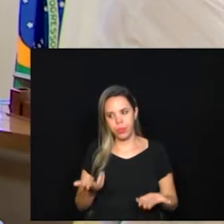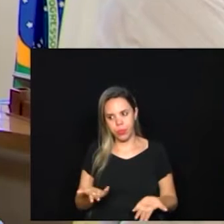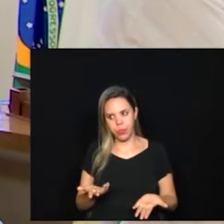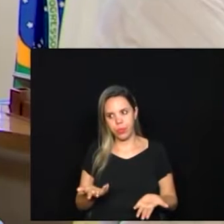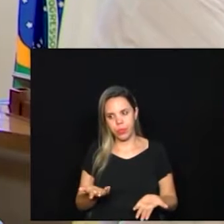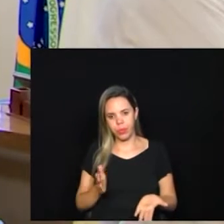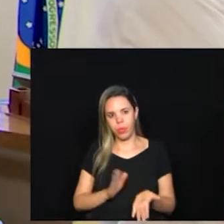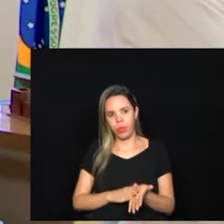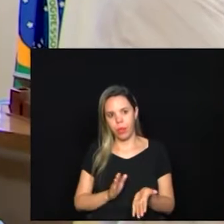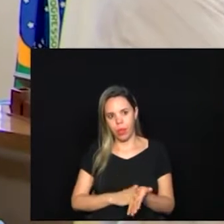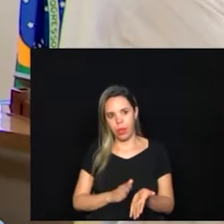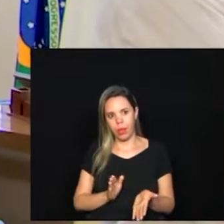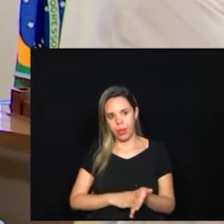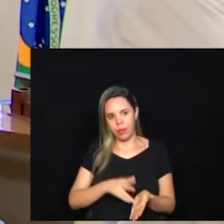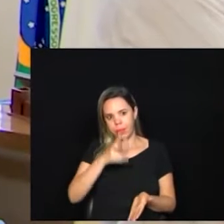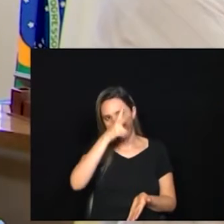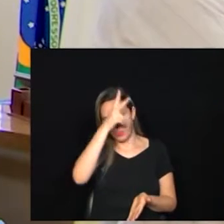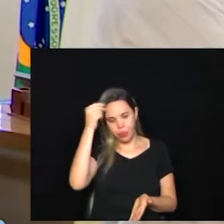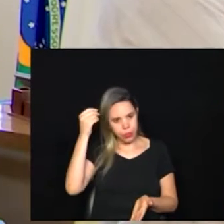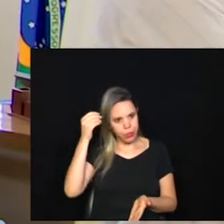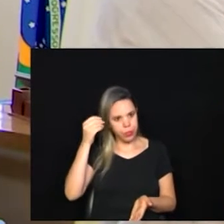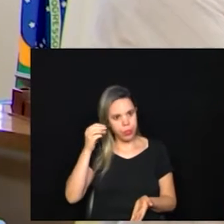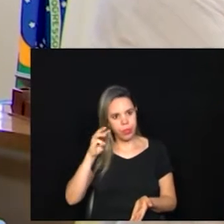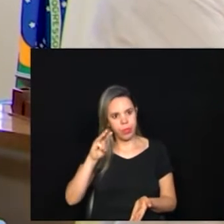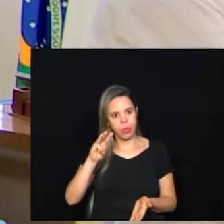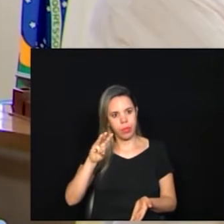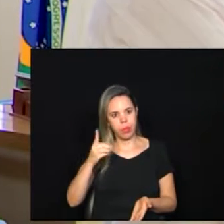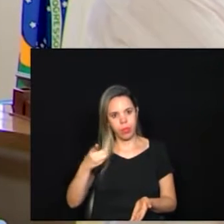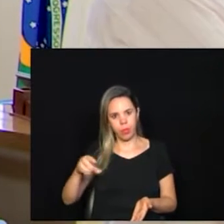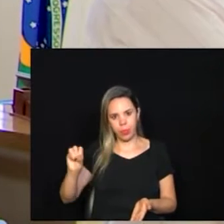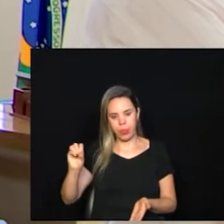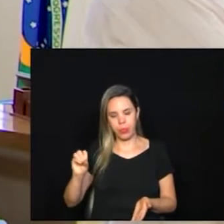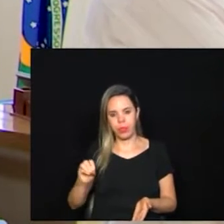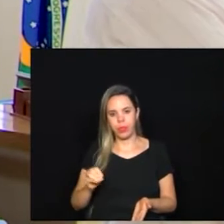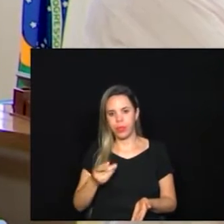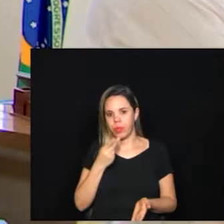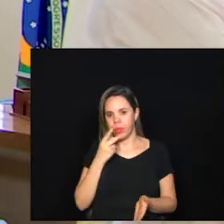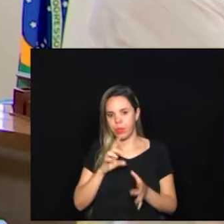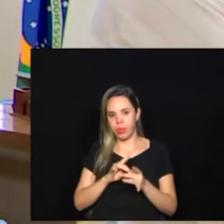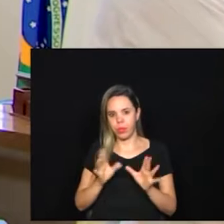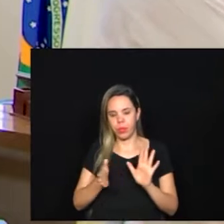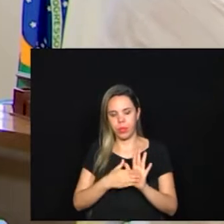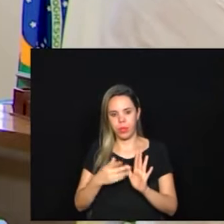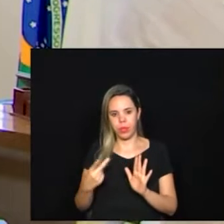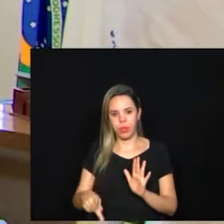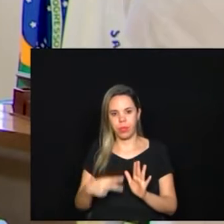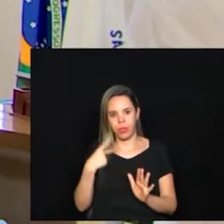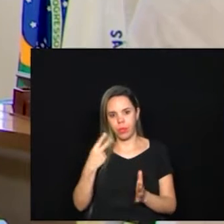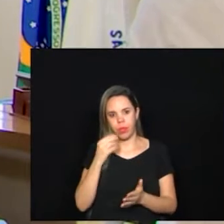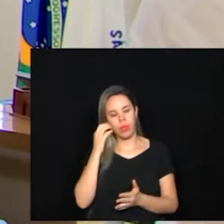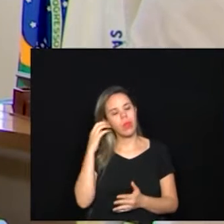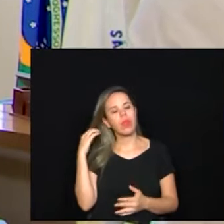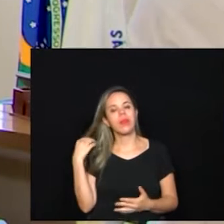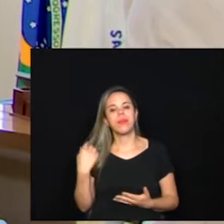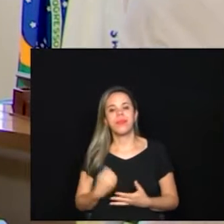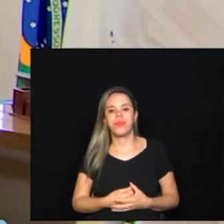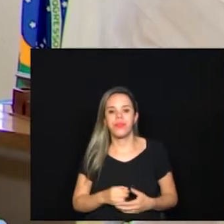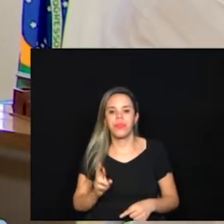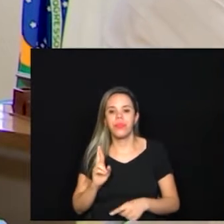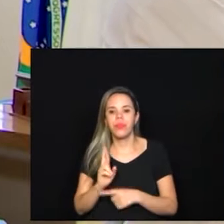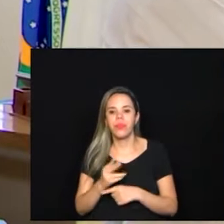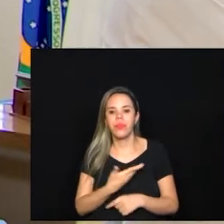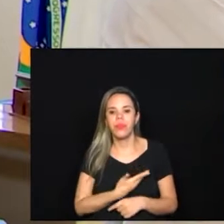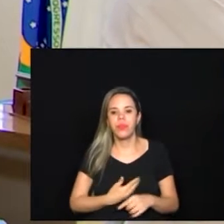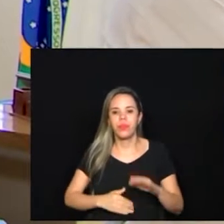estamos cobrando o prefeito em exercício, Vanderlei de Almeida, e deixando aqui as nossas propostas como vereador, representando o